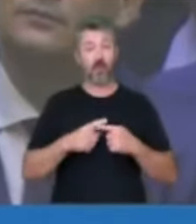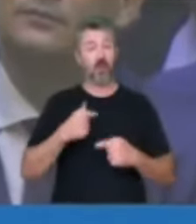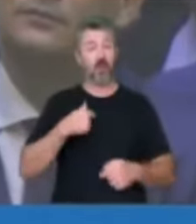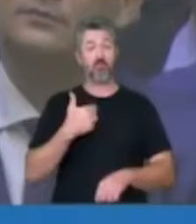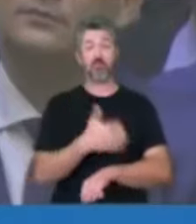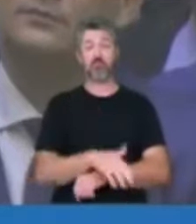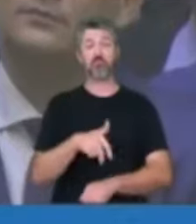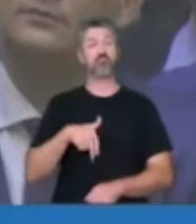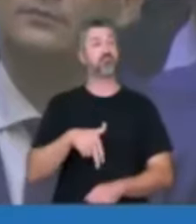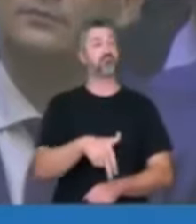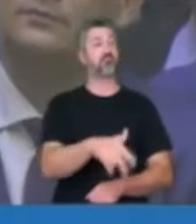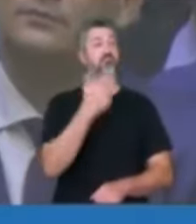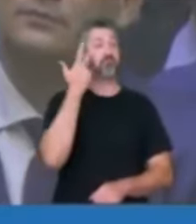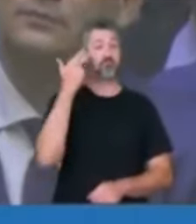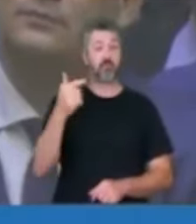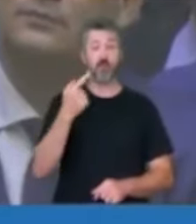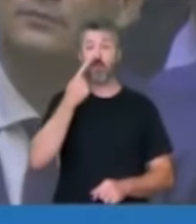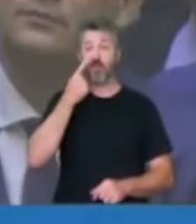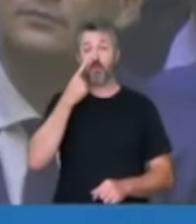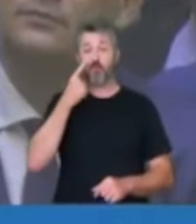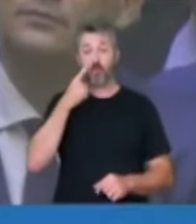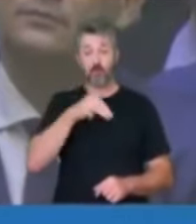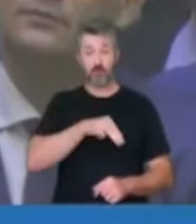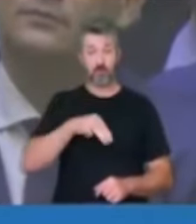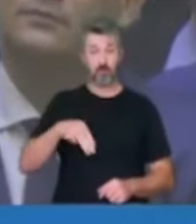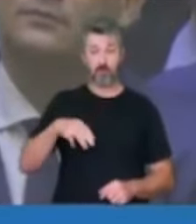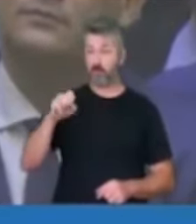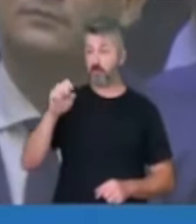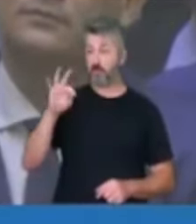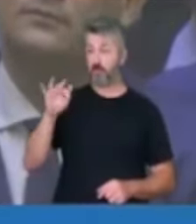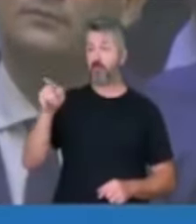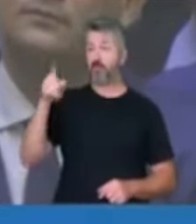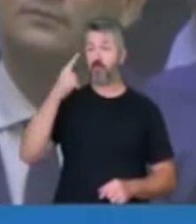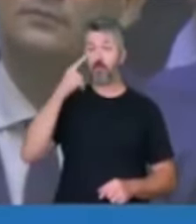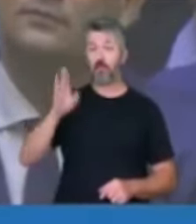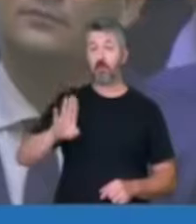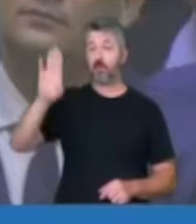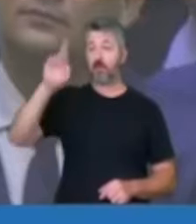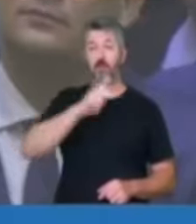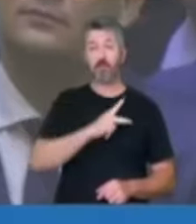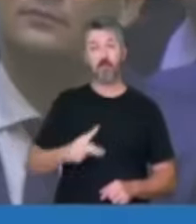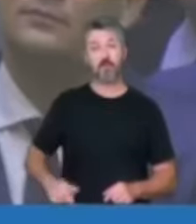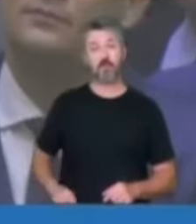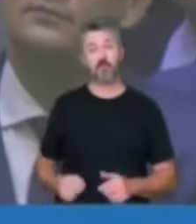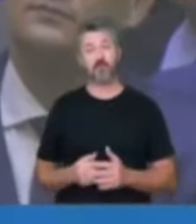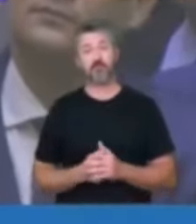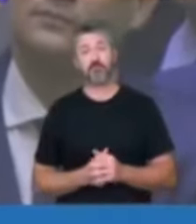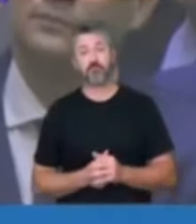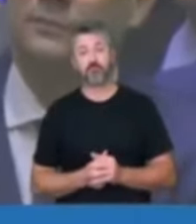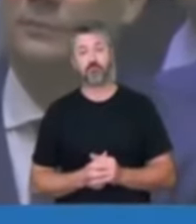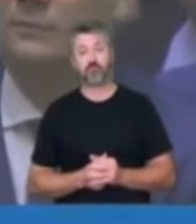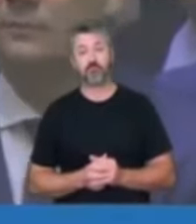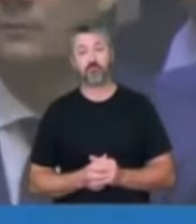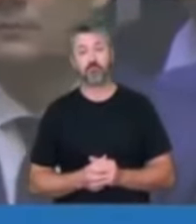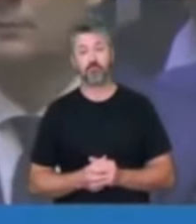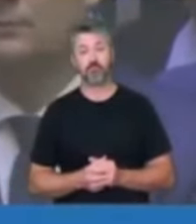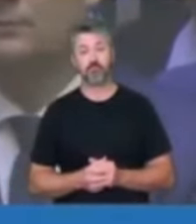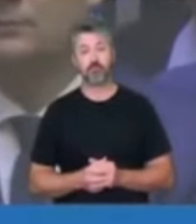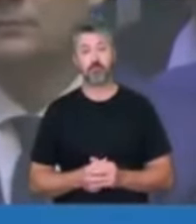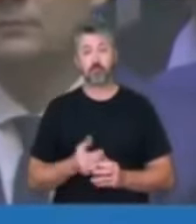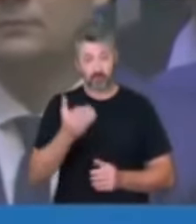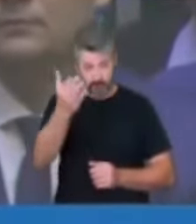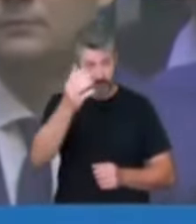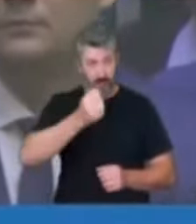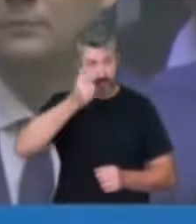ruas eu queria ver o ministro do STF candidato à presidência da república candidato se